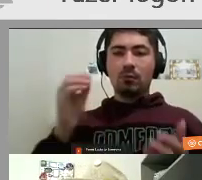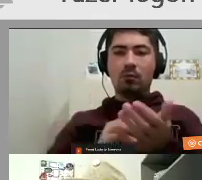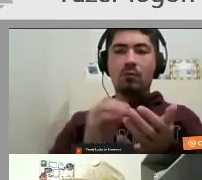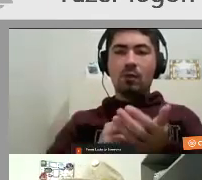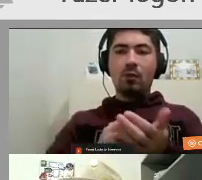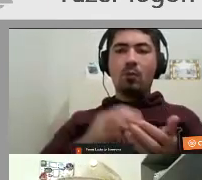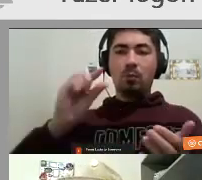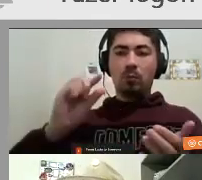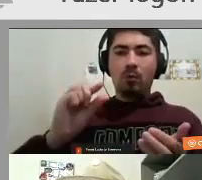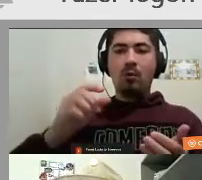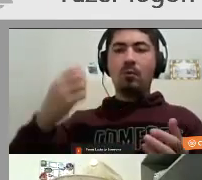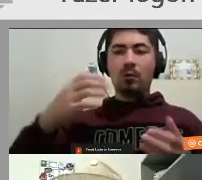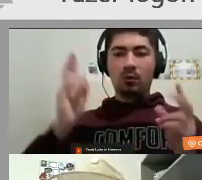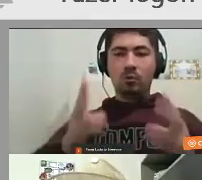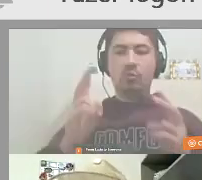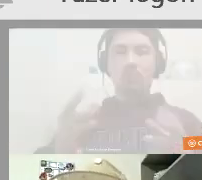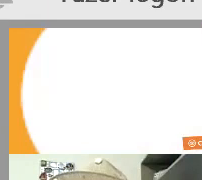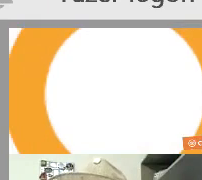muito pouco. Muito obrigado.